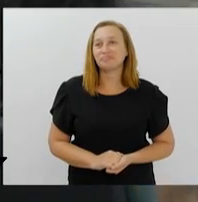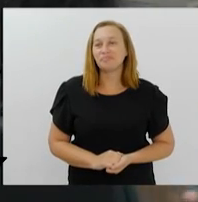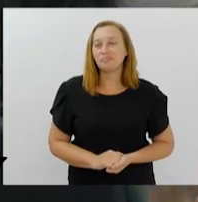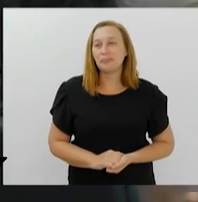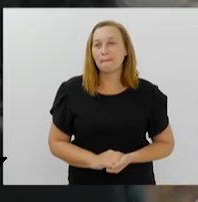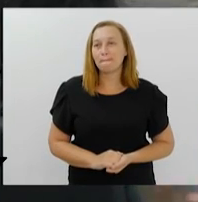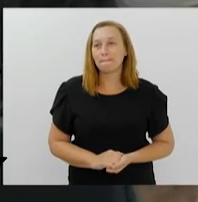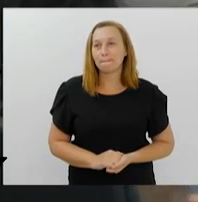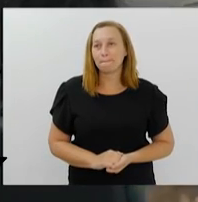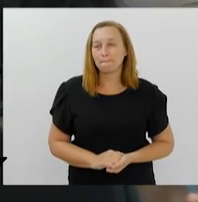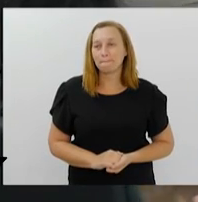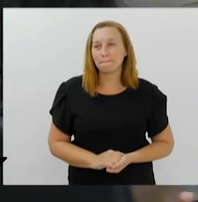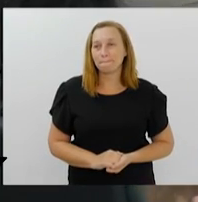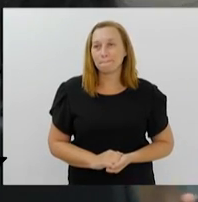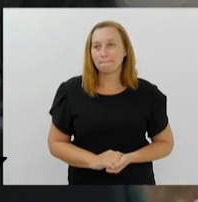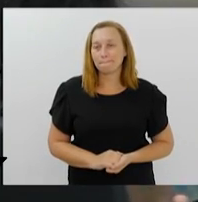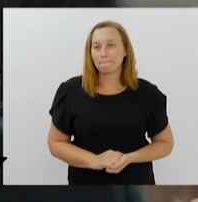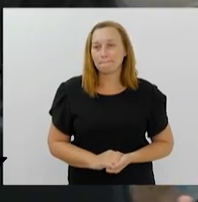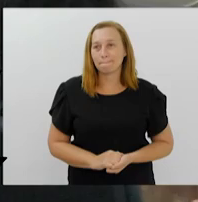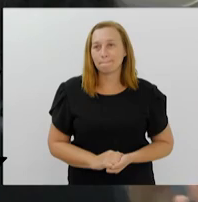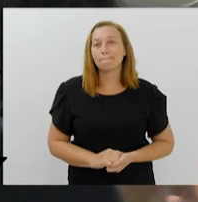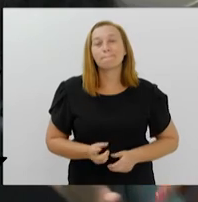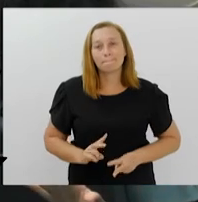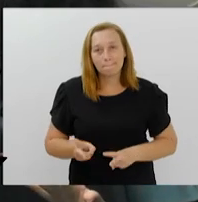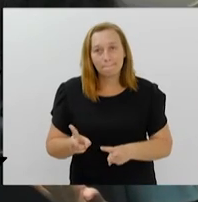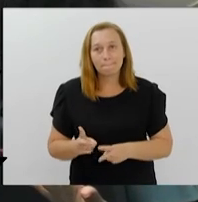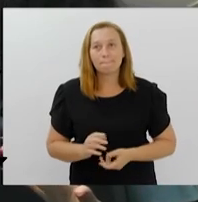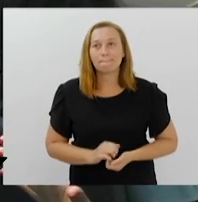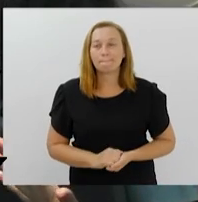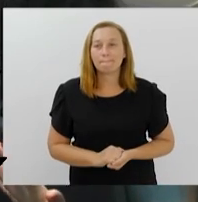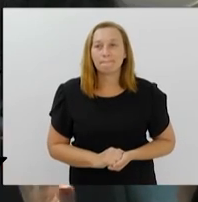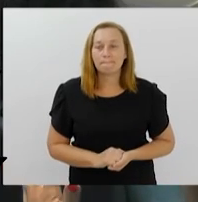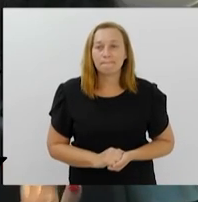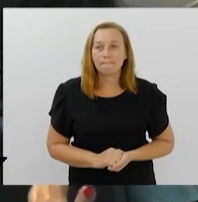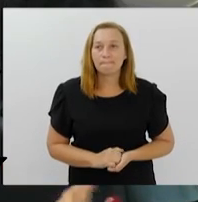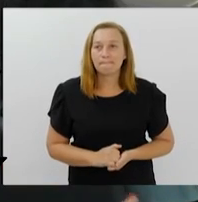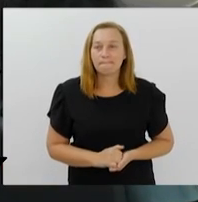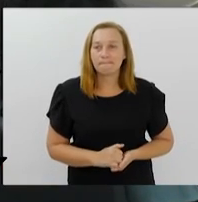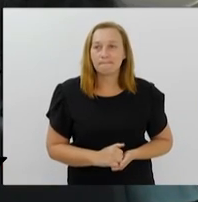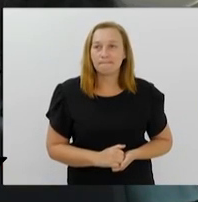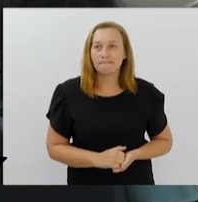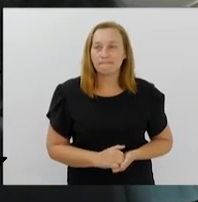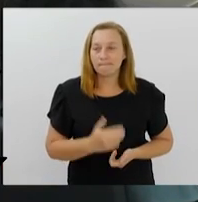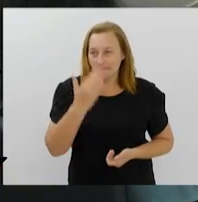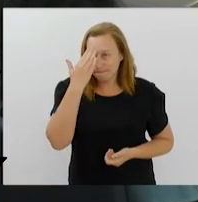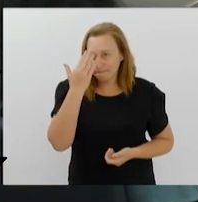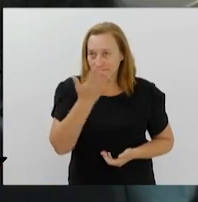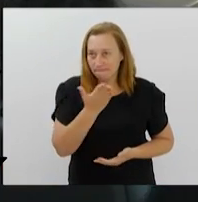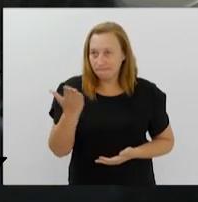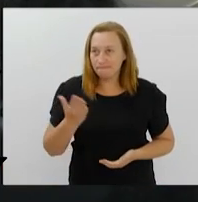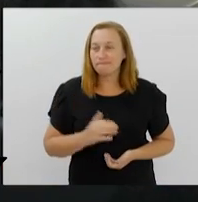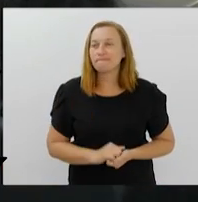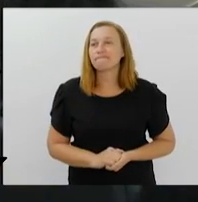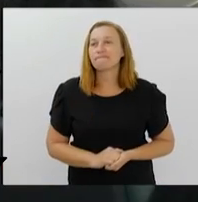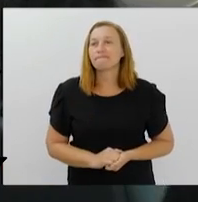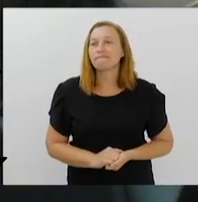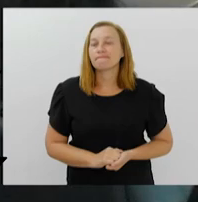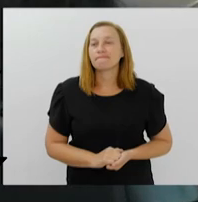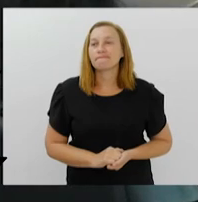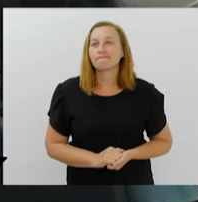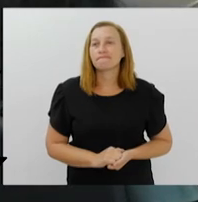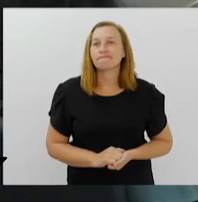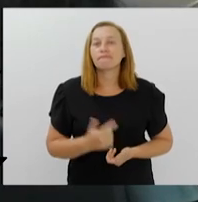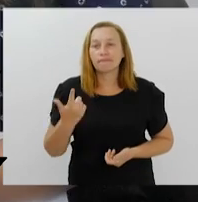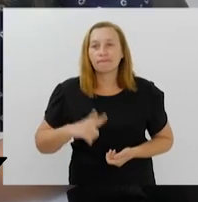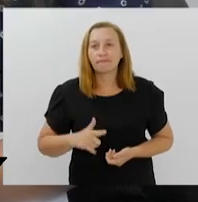tá aa vai continuar pelos que aqui estão e pelos que virão é isso gente eh